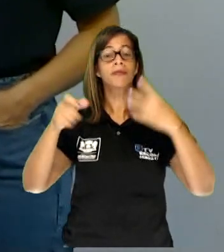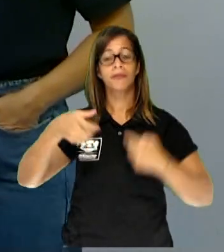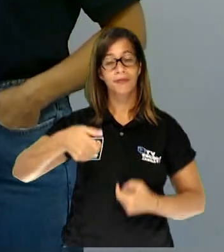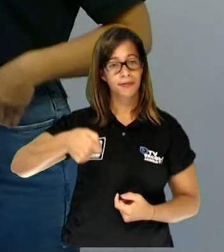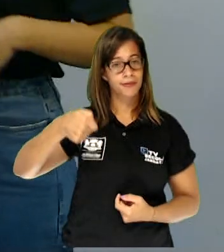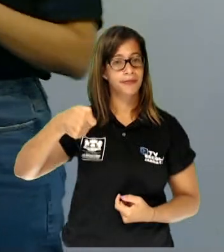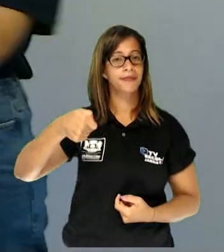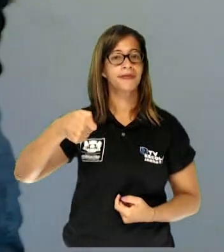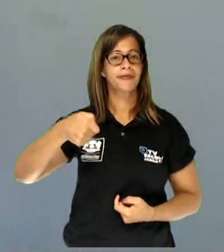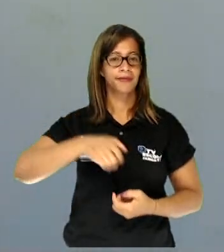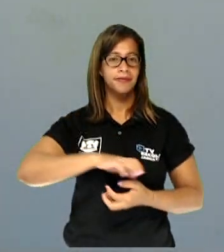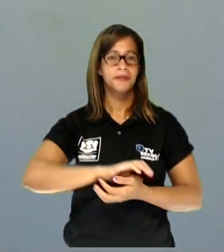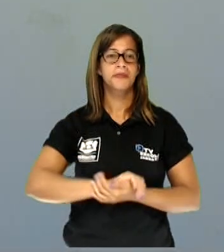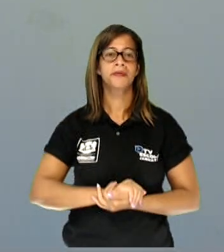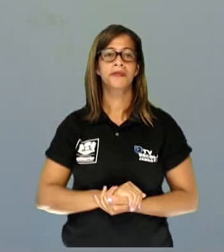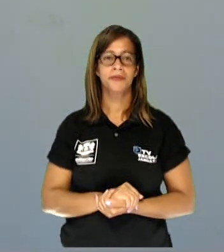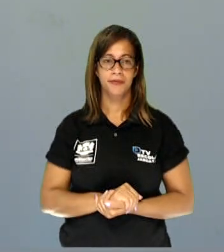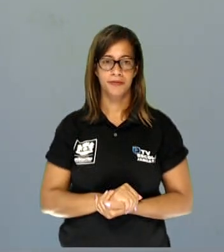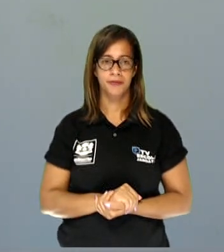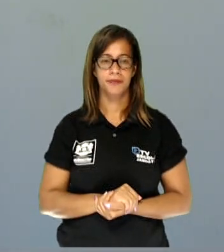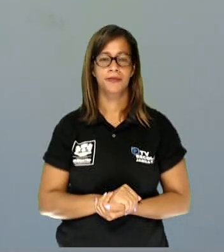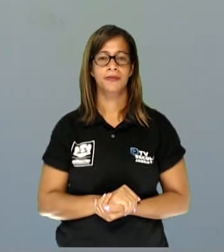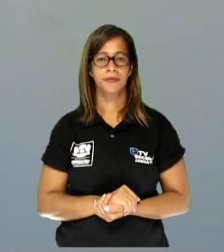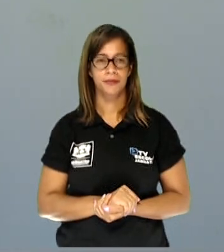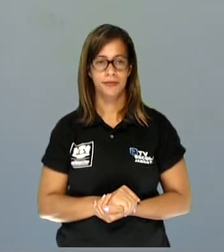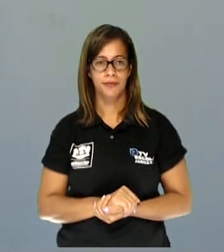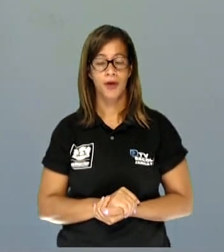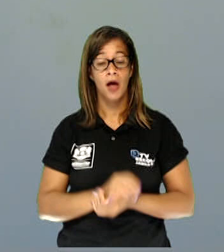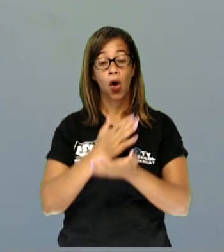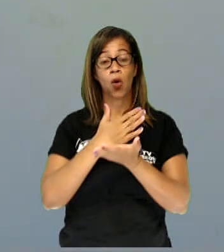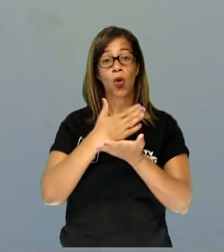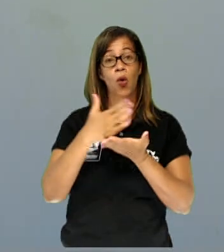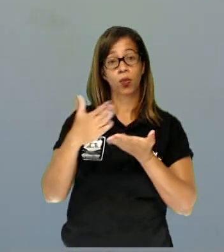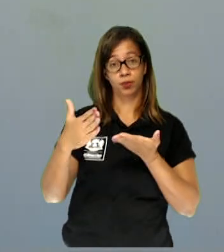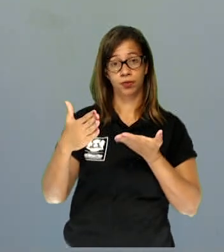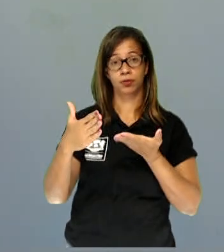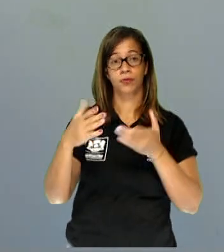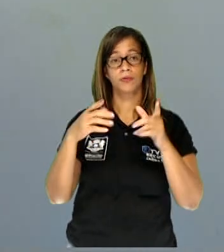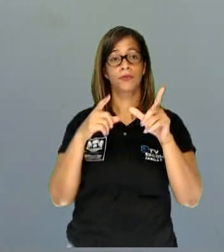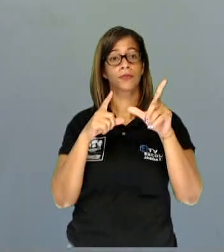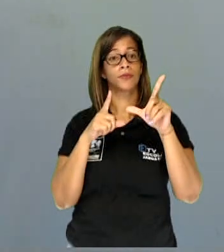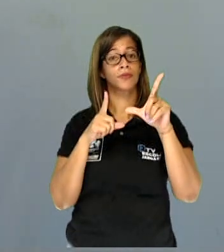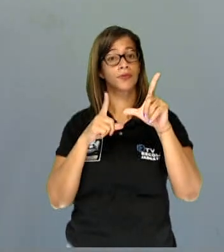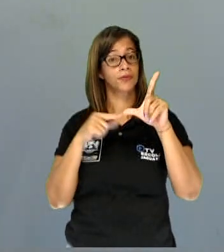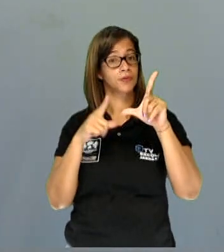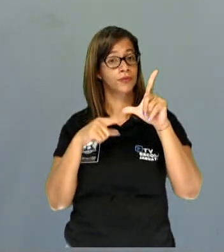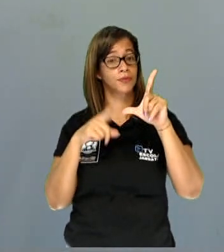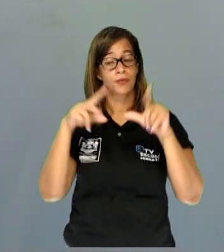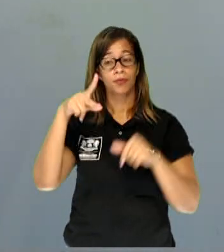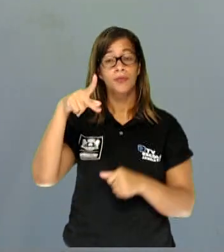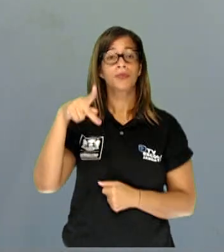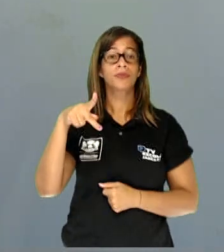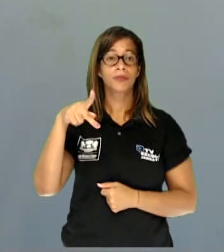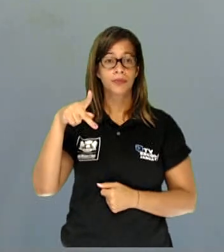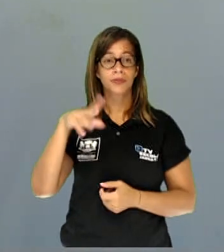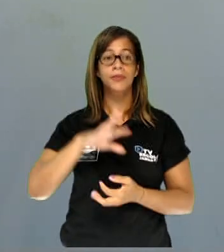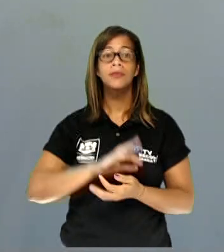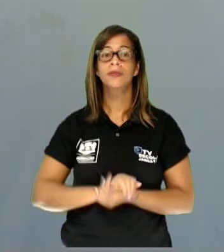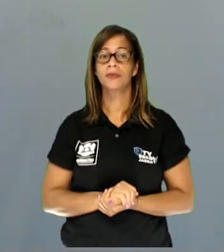panela. Panela começa igual a palito. Então vamos lá, P-A-L-I-T-O,